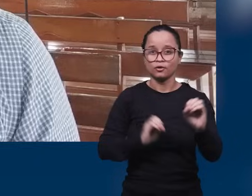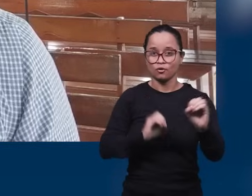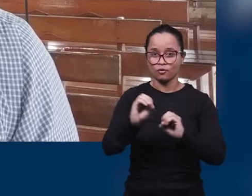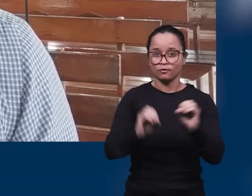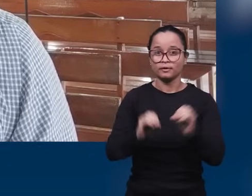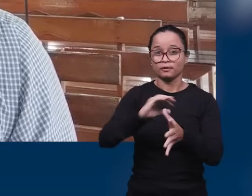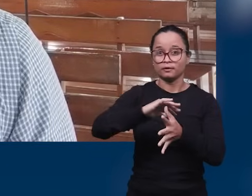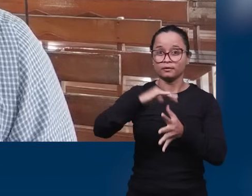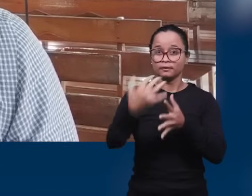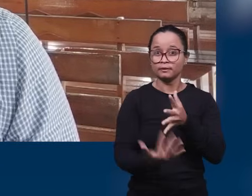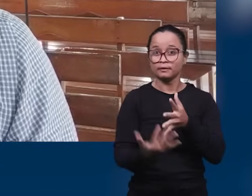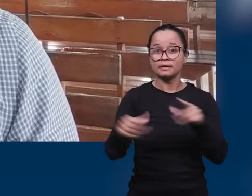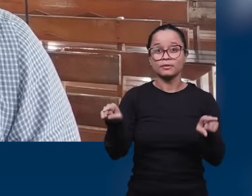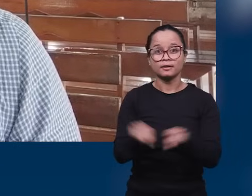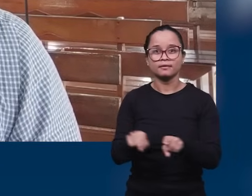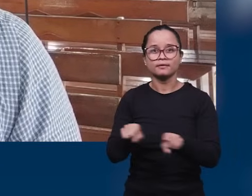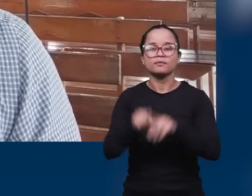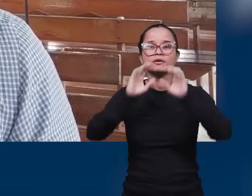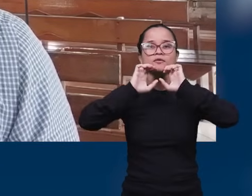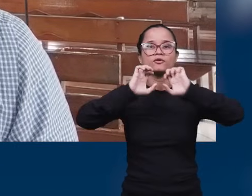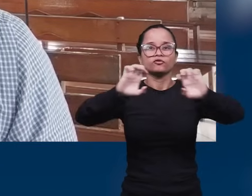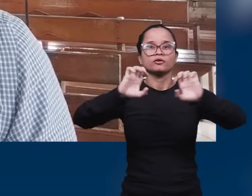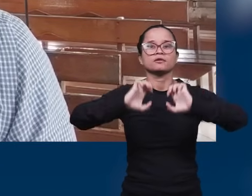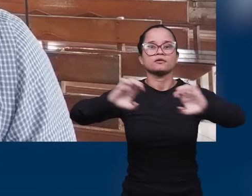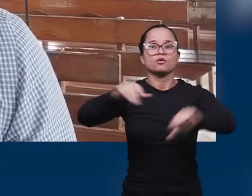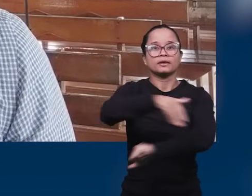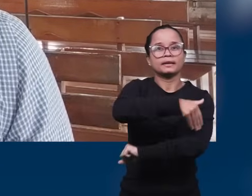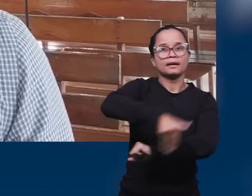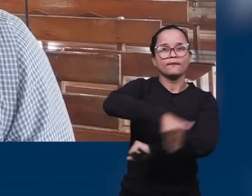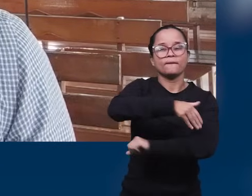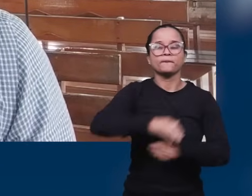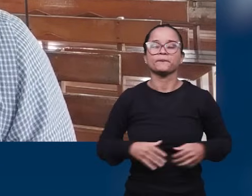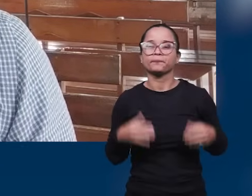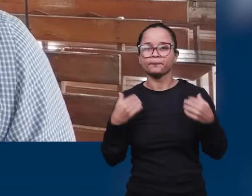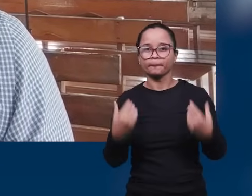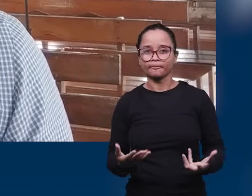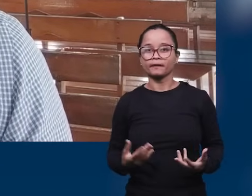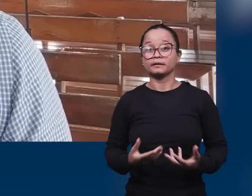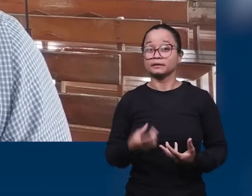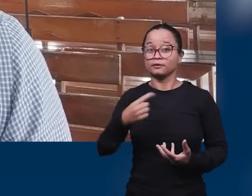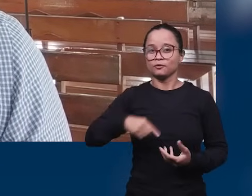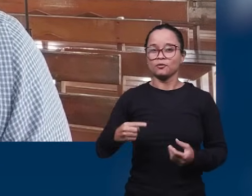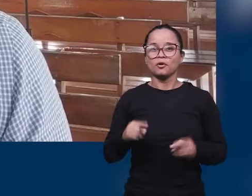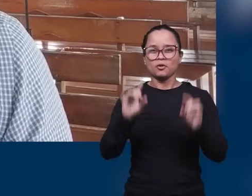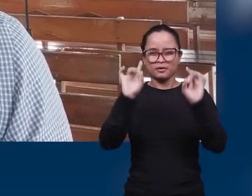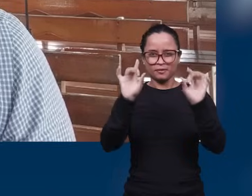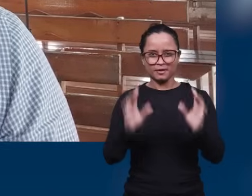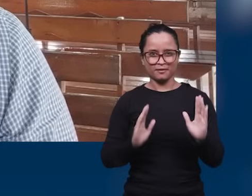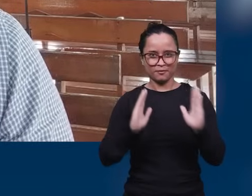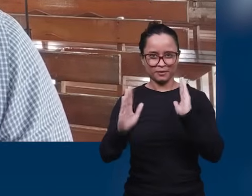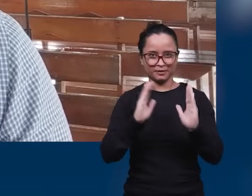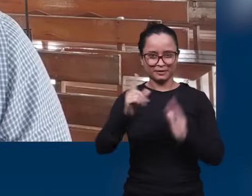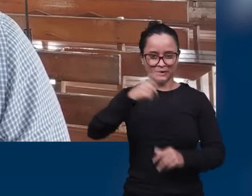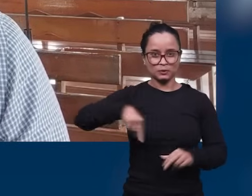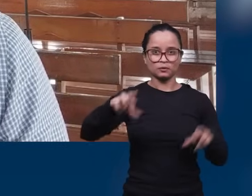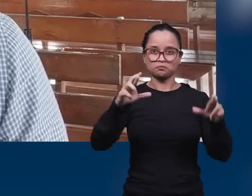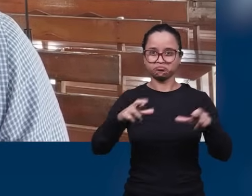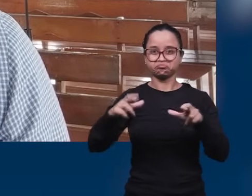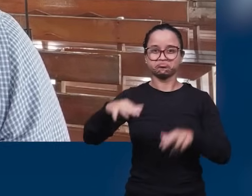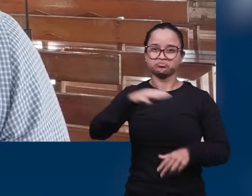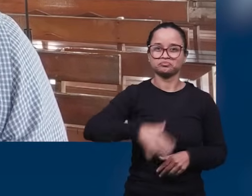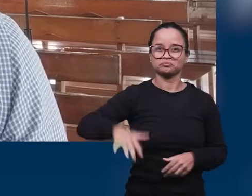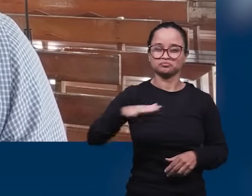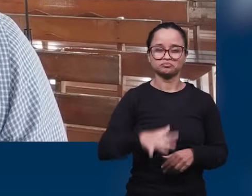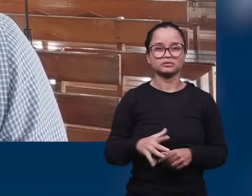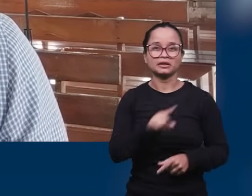oficina de livros e evangelizações de rua. Um momento todo especial que estamos vivendo aqui na nossa região.